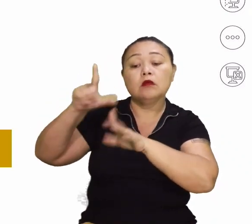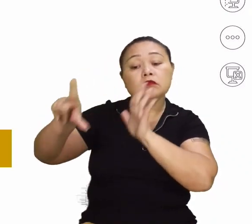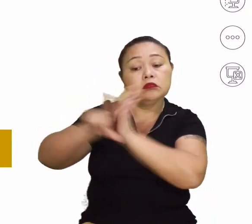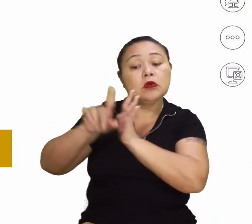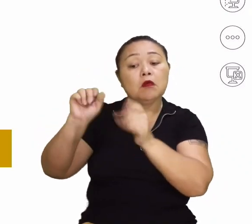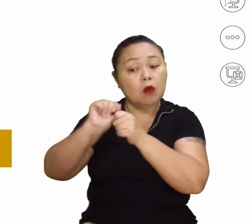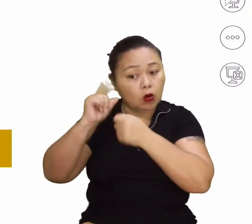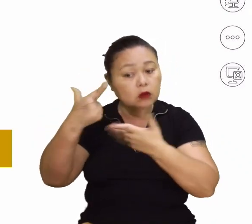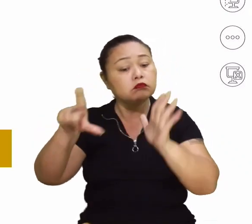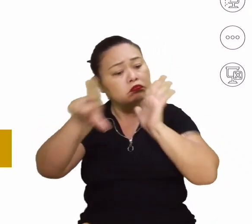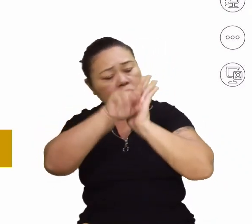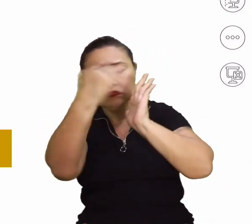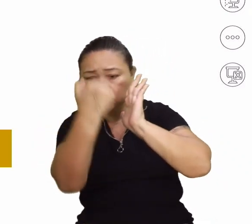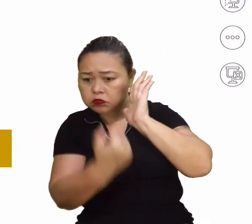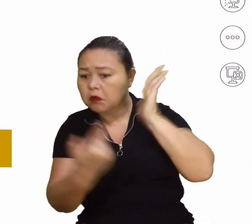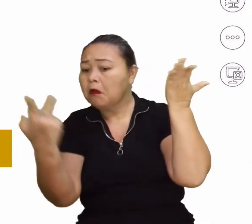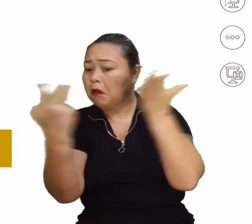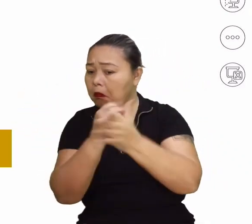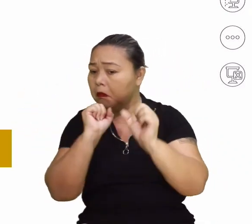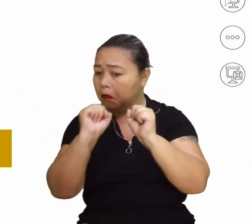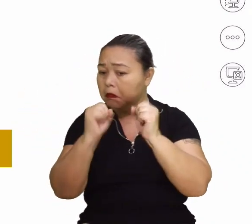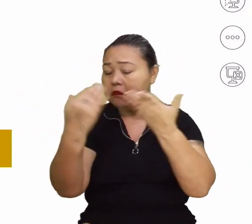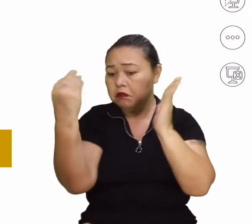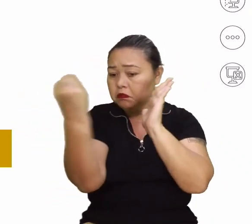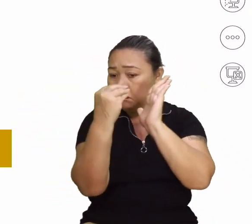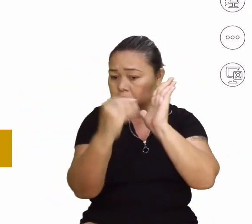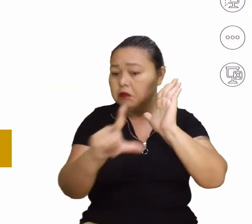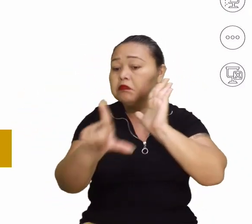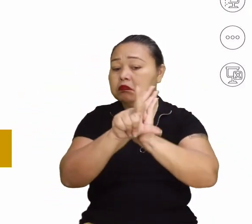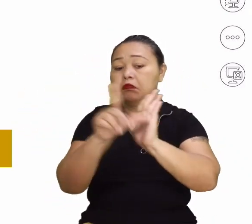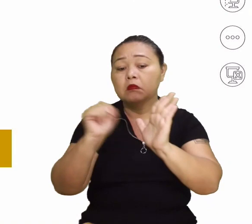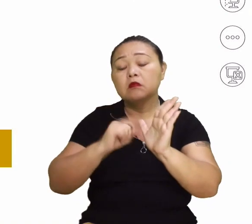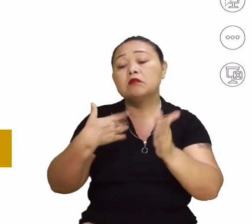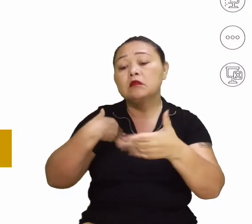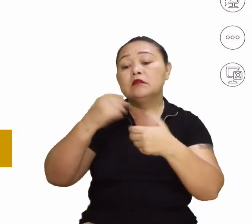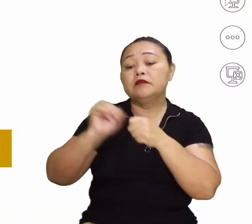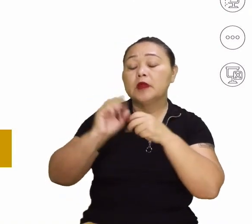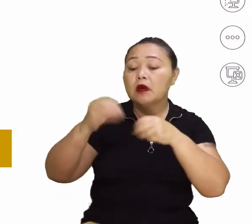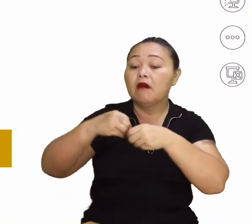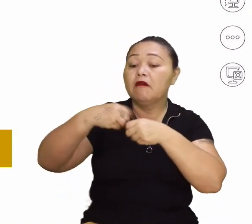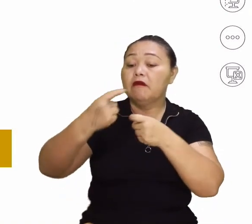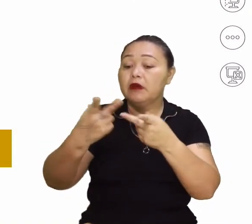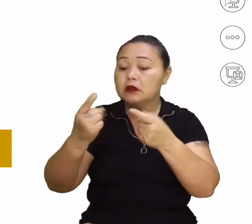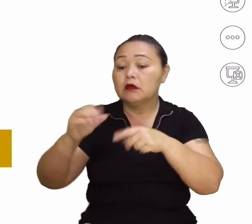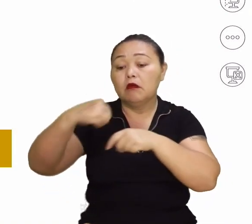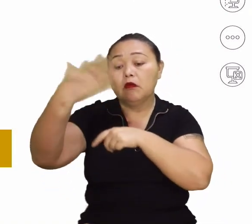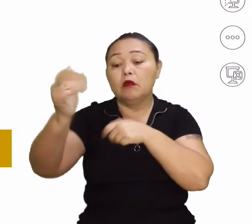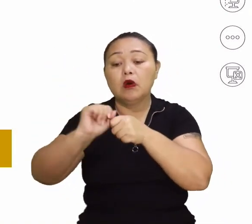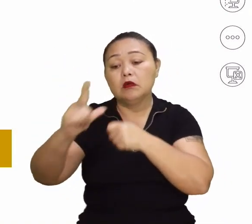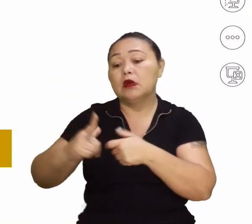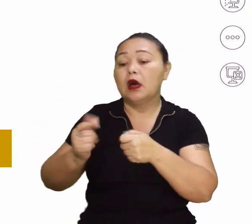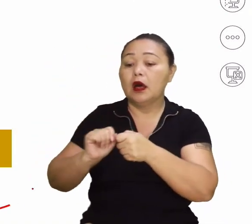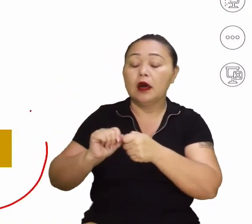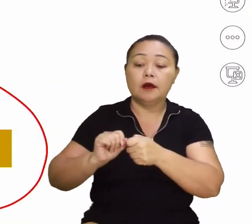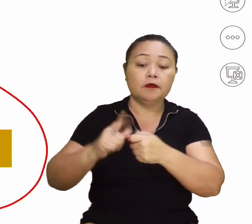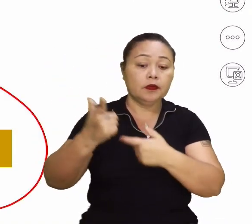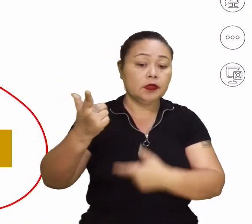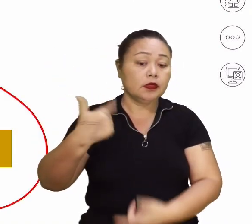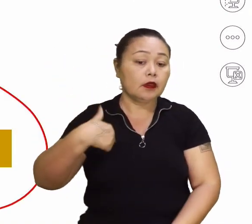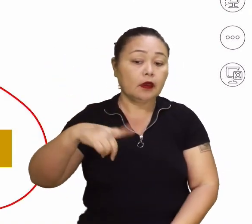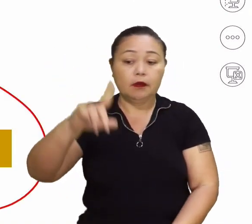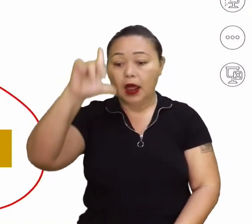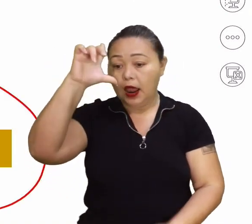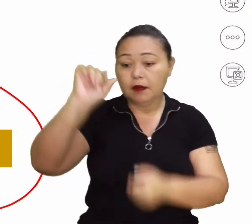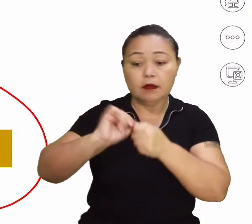legalizada? Pode. Tudo pode acontecer. Olha aí, ó, pode exportação e vai para a Alemanha, vai para o Oriente Médio e para a África do